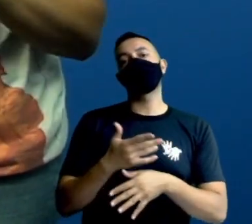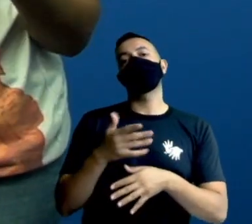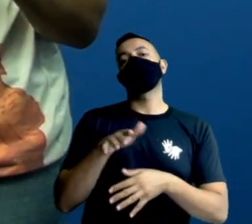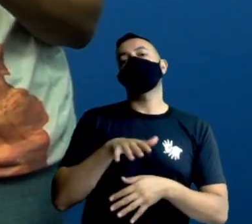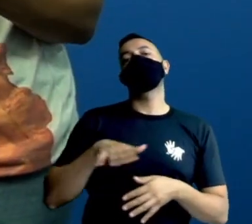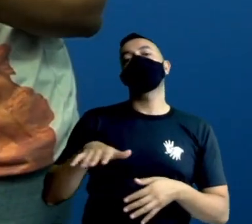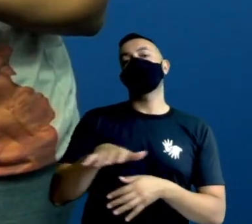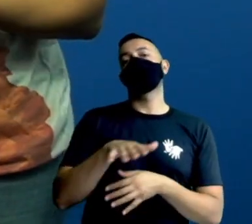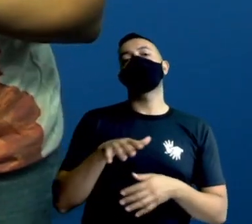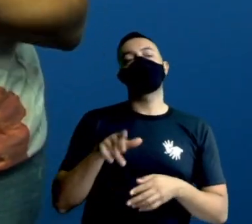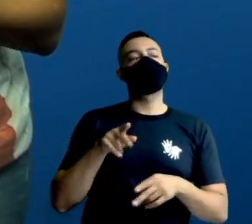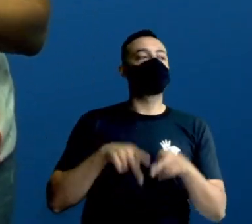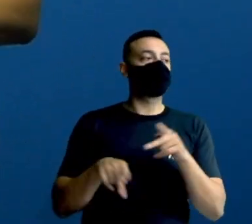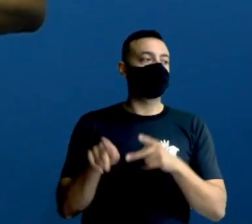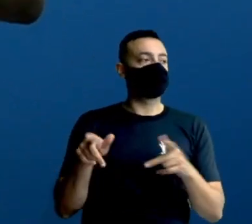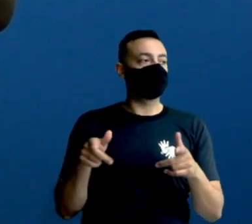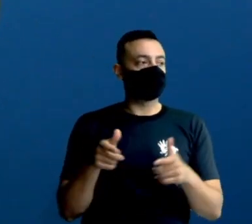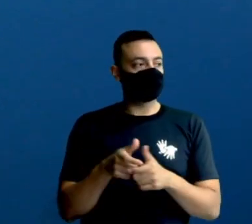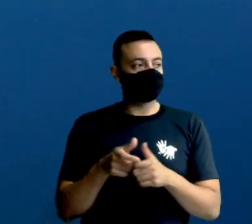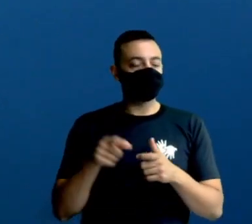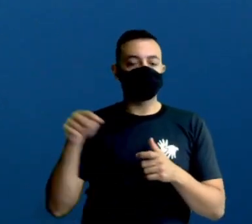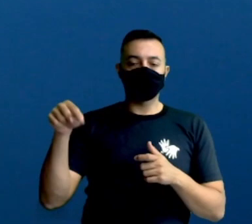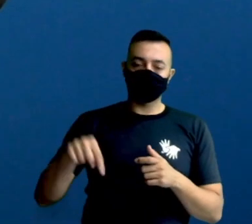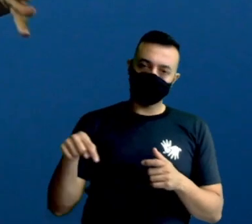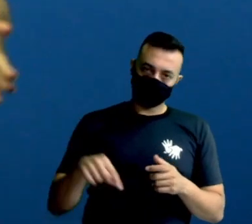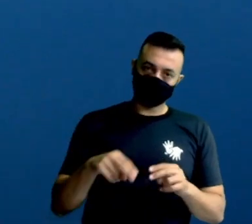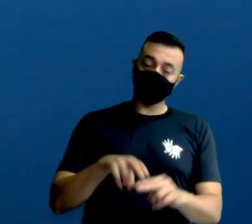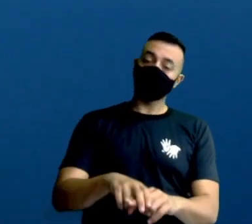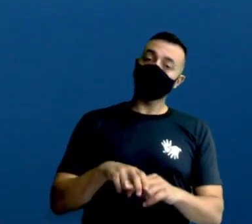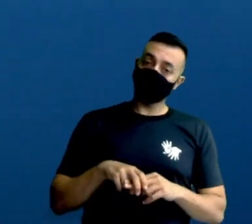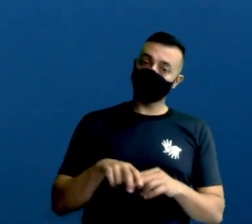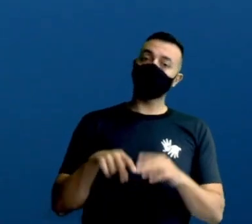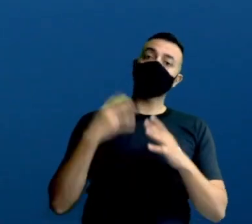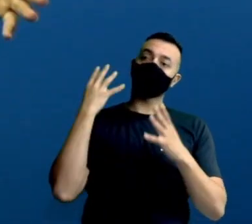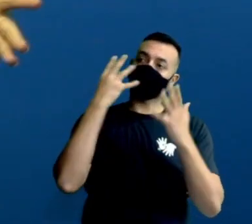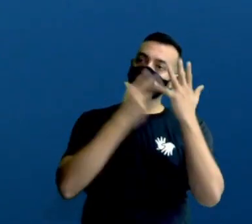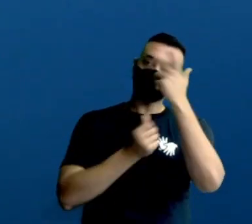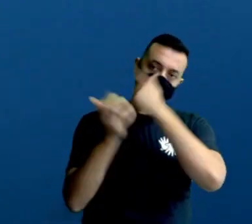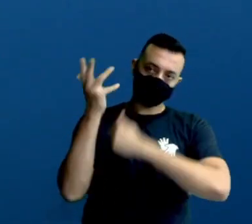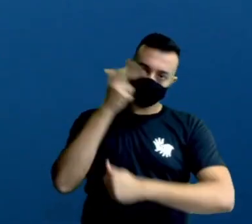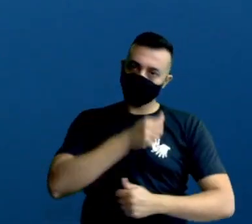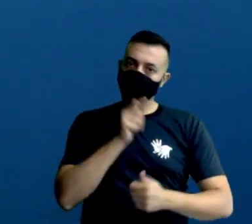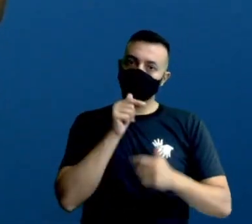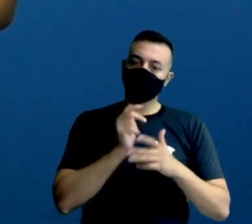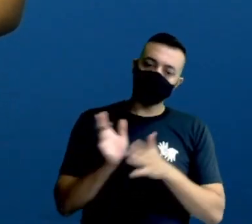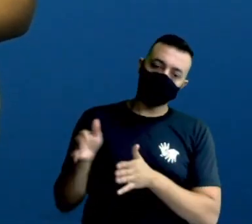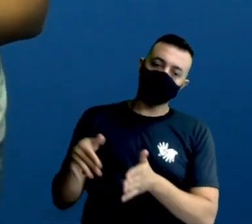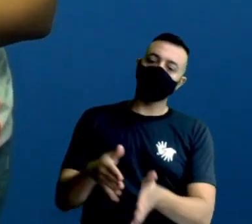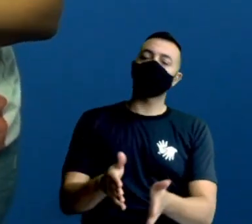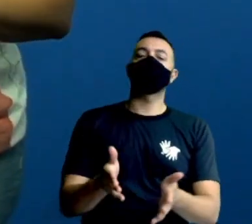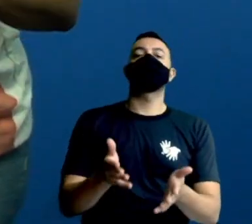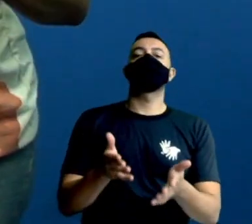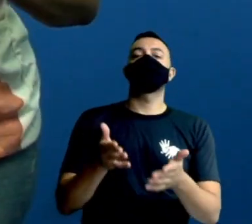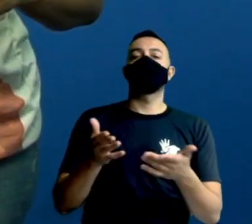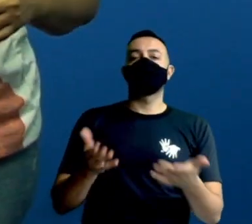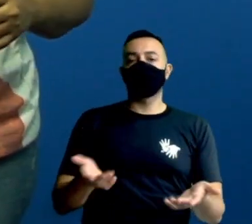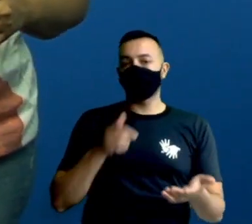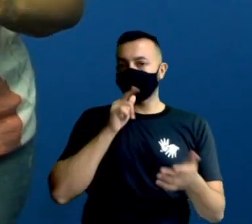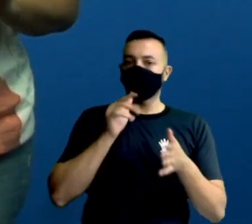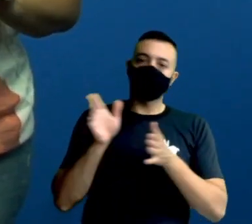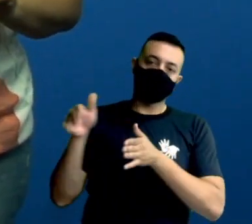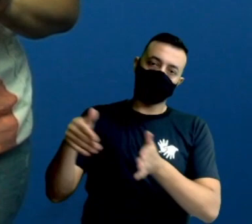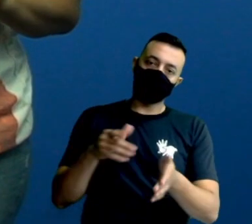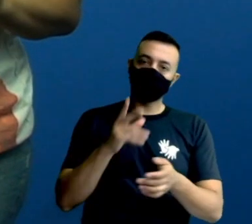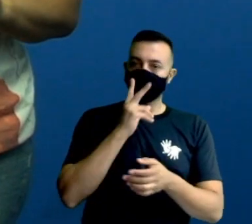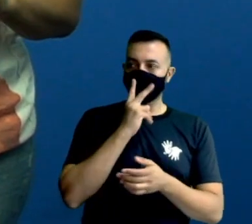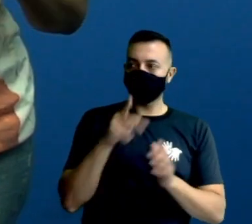Braga, que na época era só um povoadozinho, né? Aqui, por conta também da beleza e riqueza do rio Tapacurá, que cruza aqui a